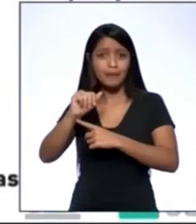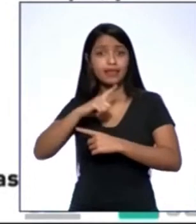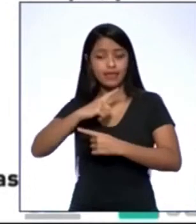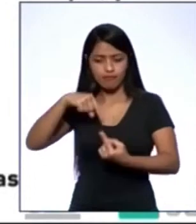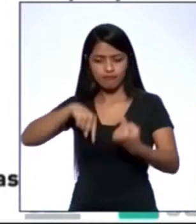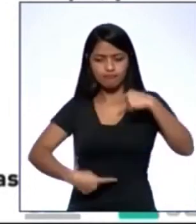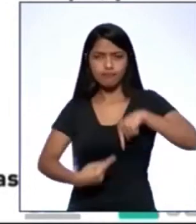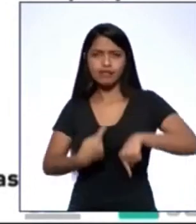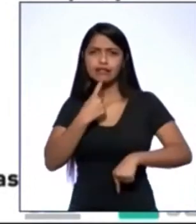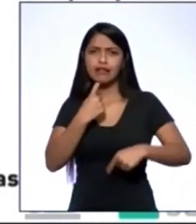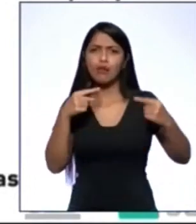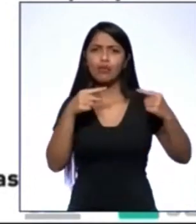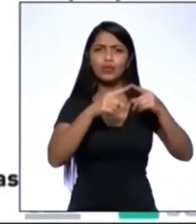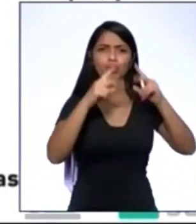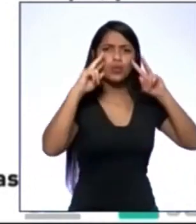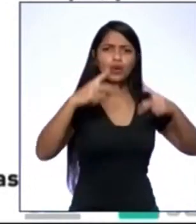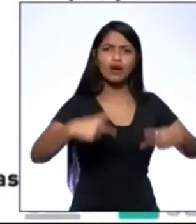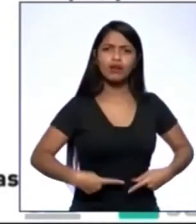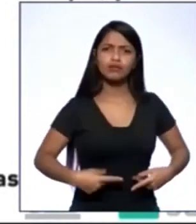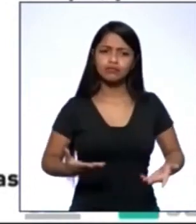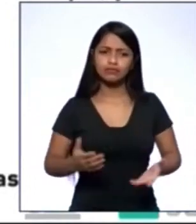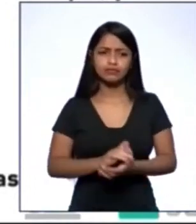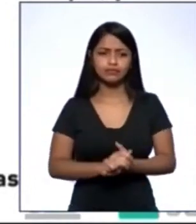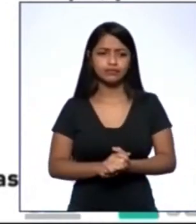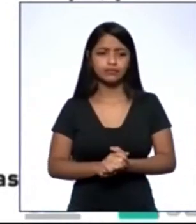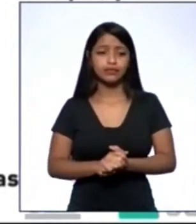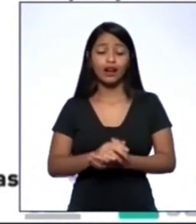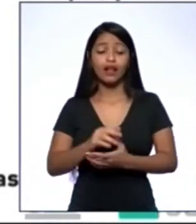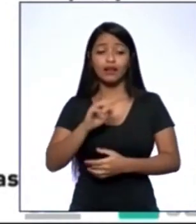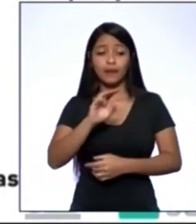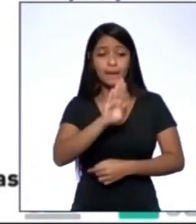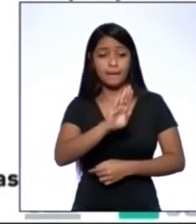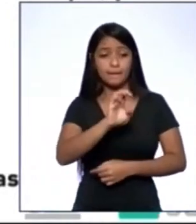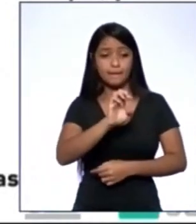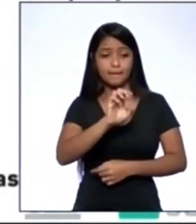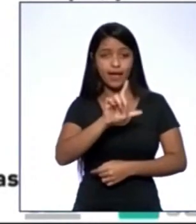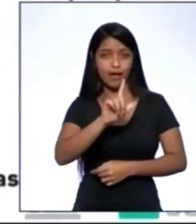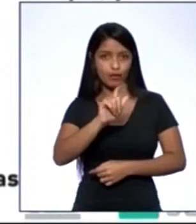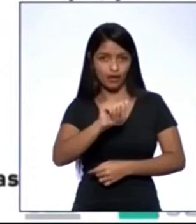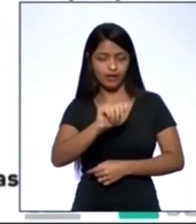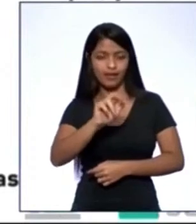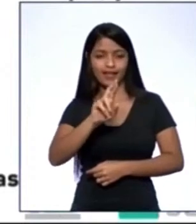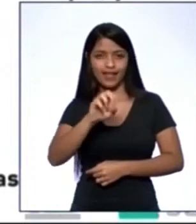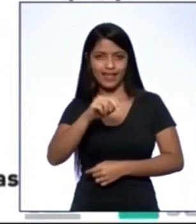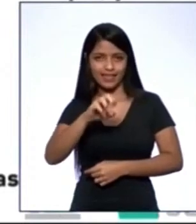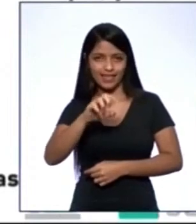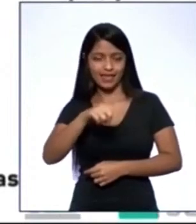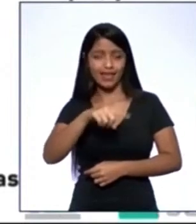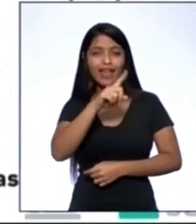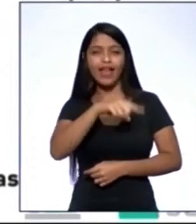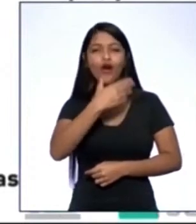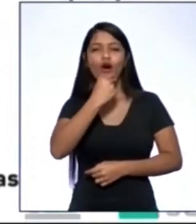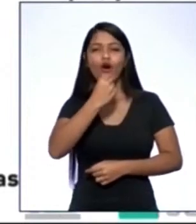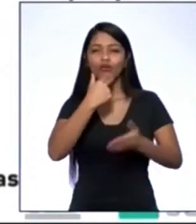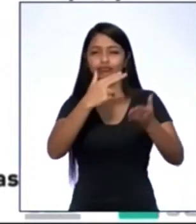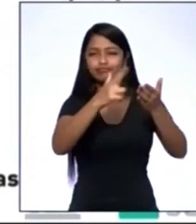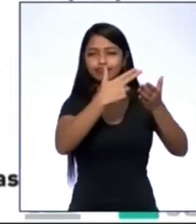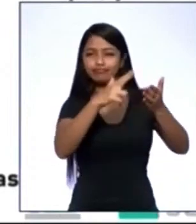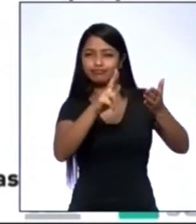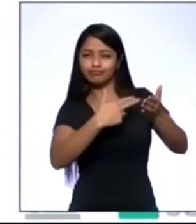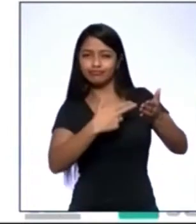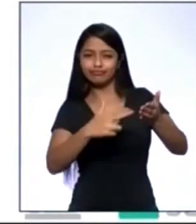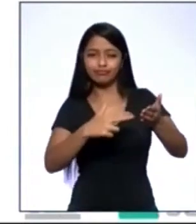os organismos transgênicos. O belga René Magritte, um dos pintores surrealistas mais importantes, deixou